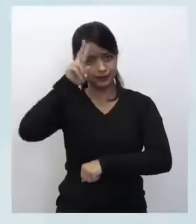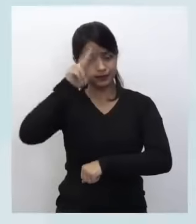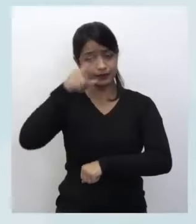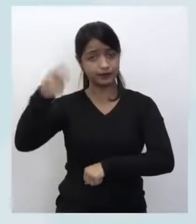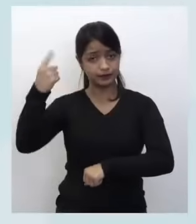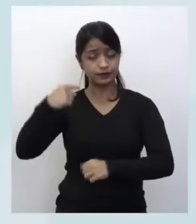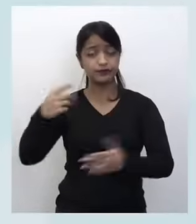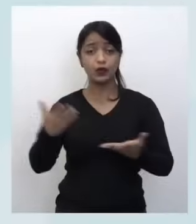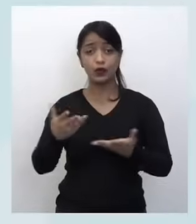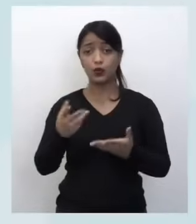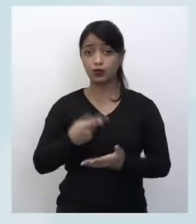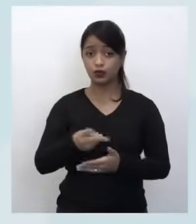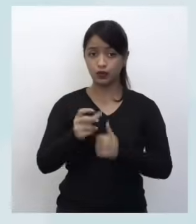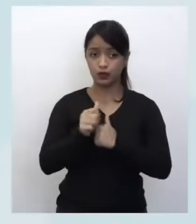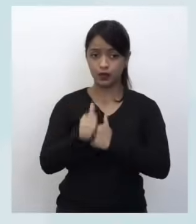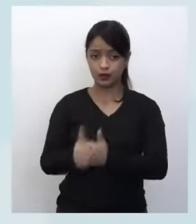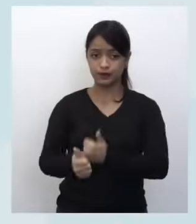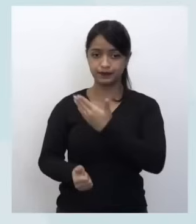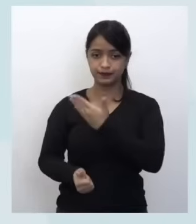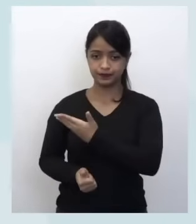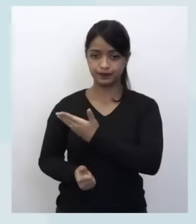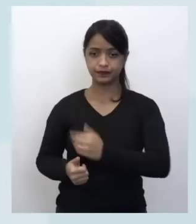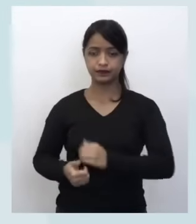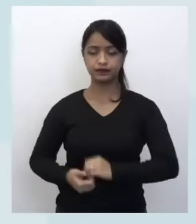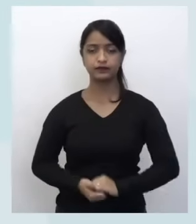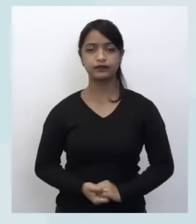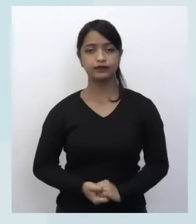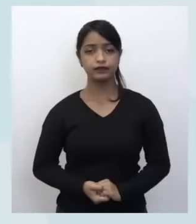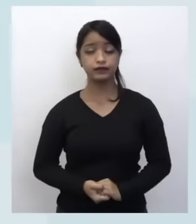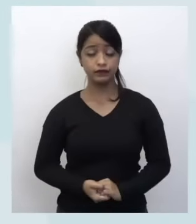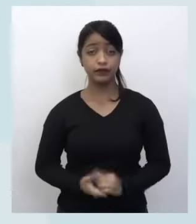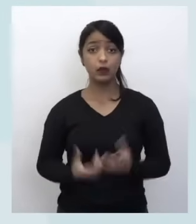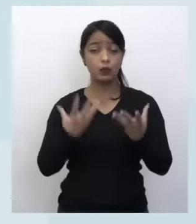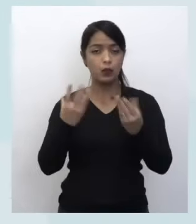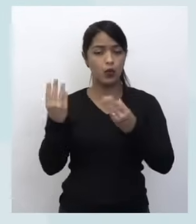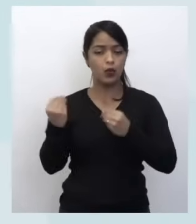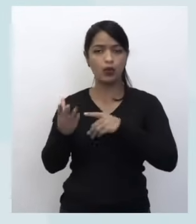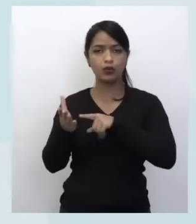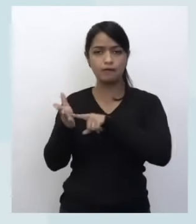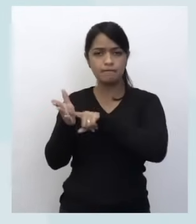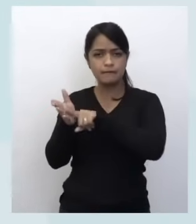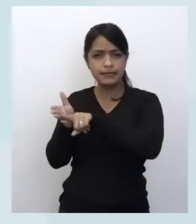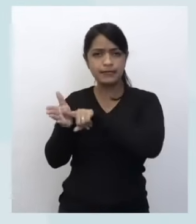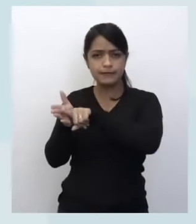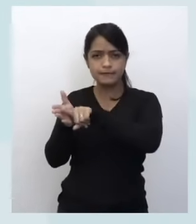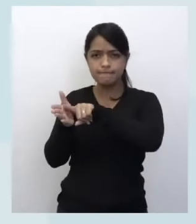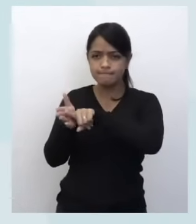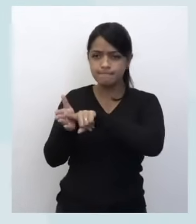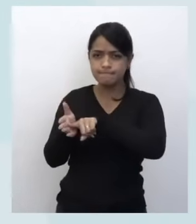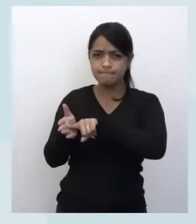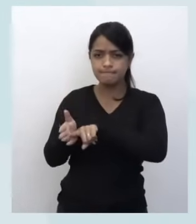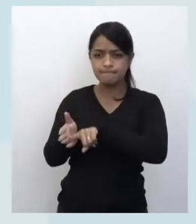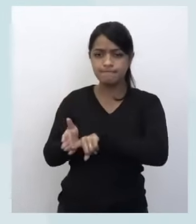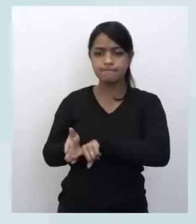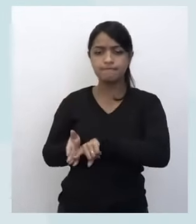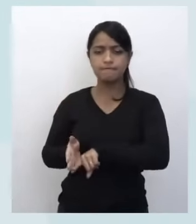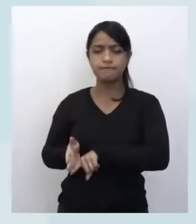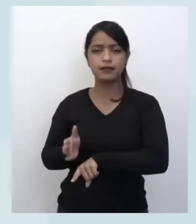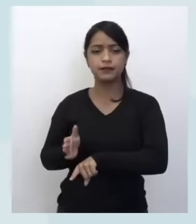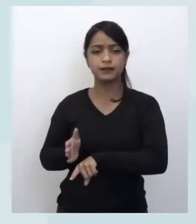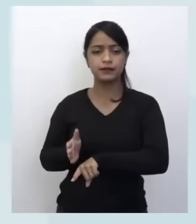aí. O grande número de pesquisas, né, o grande número de